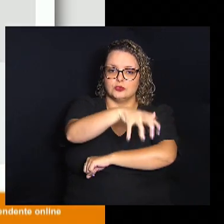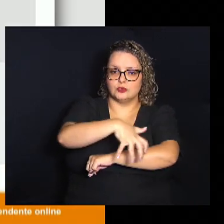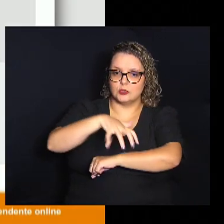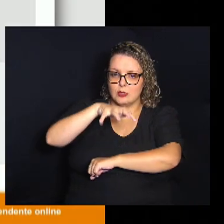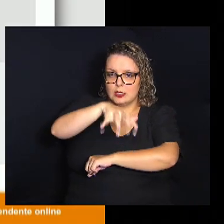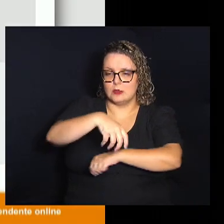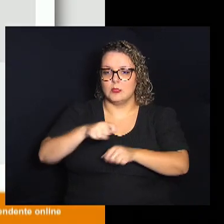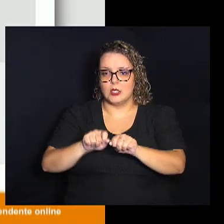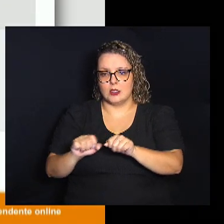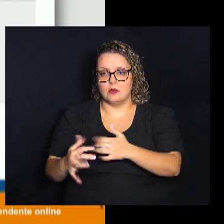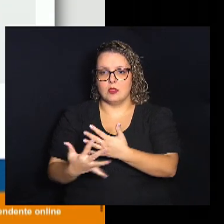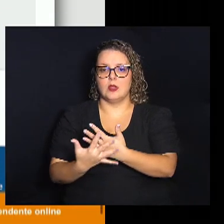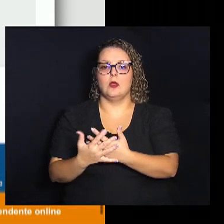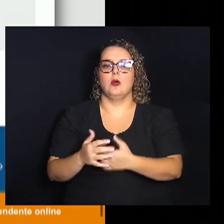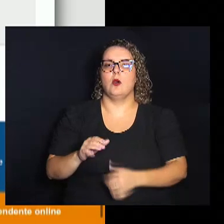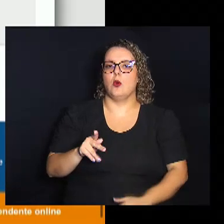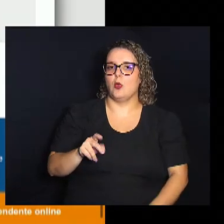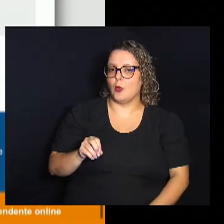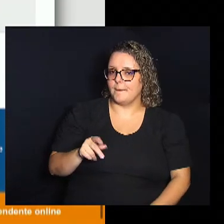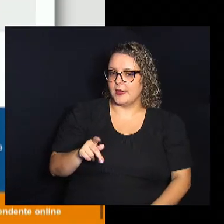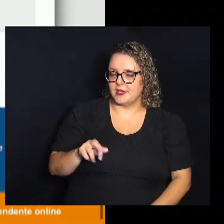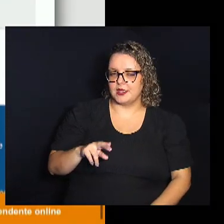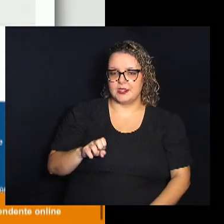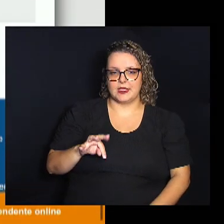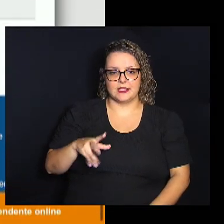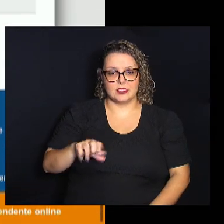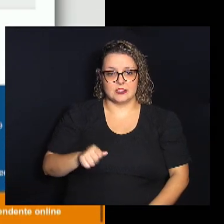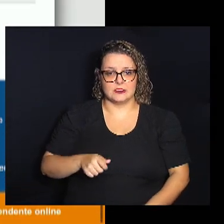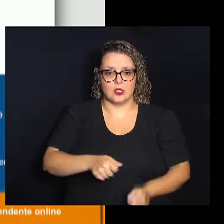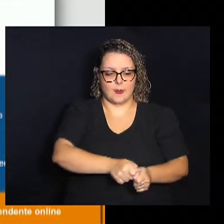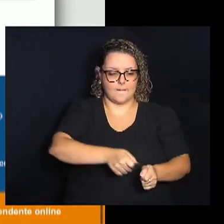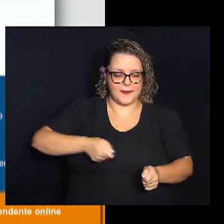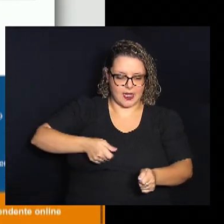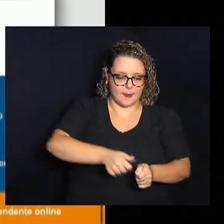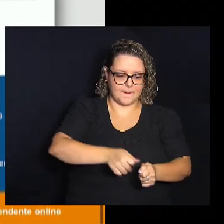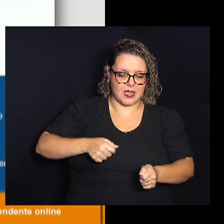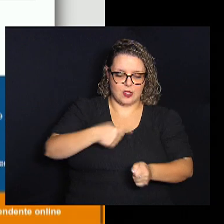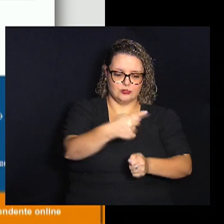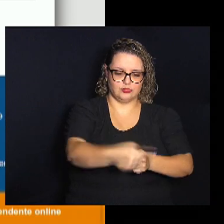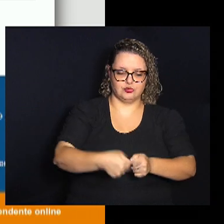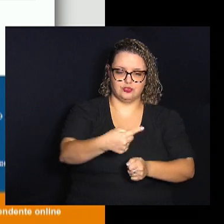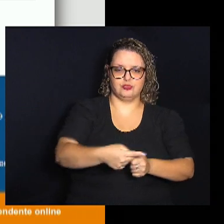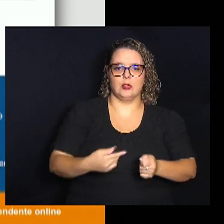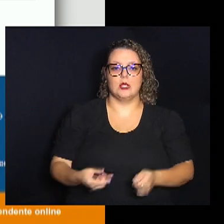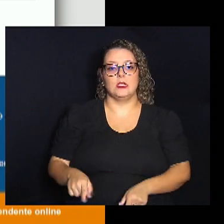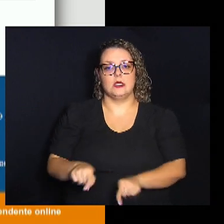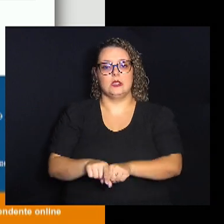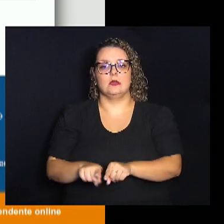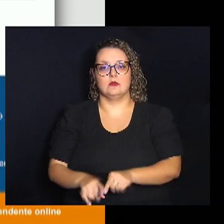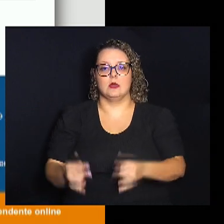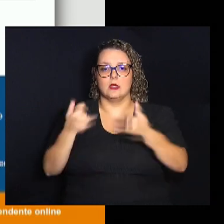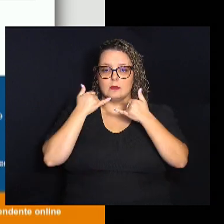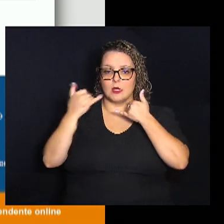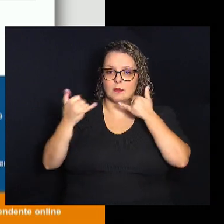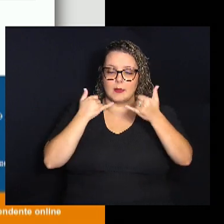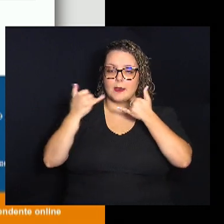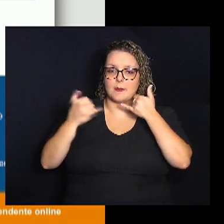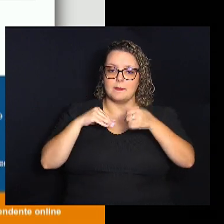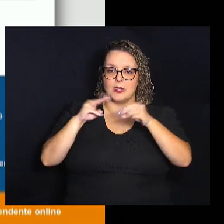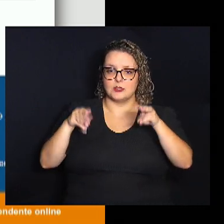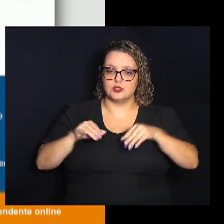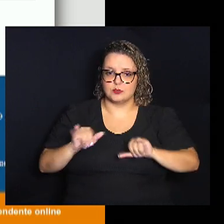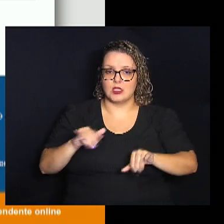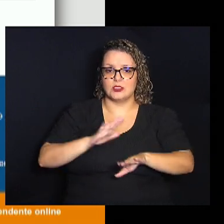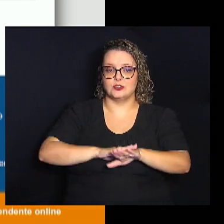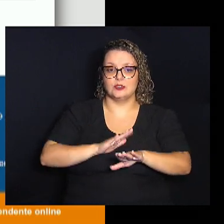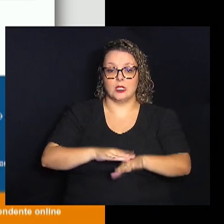máquinas operatrizes, operador de motosserra e operador de telemarketing ativo. Lembrando